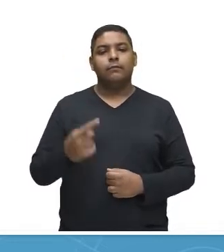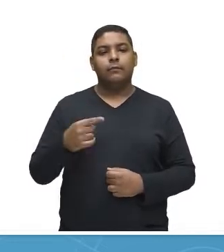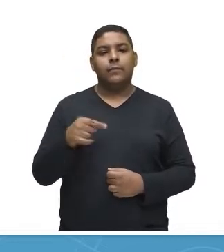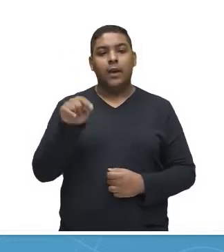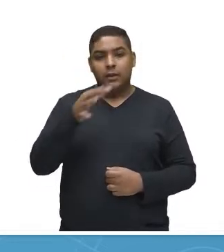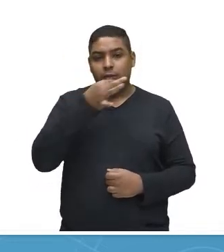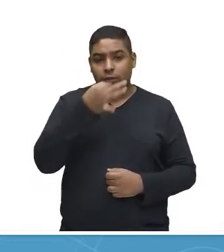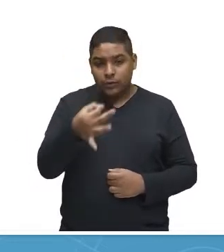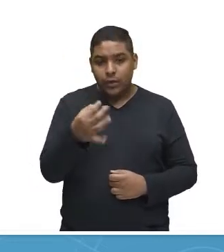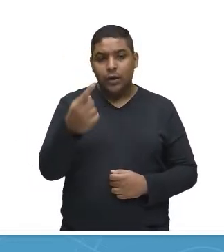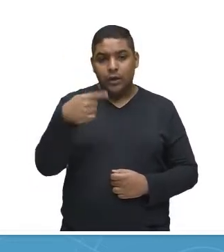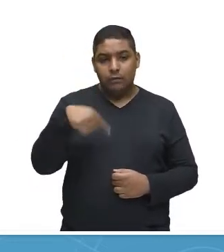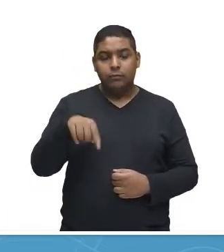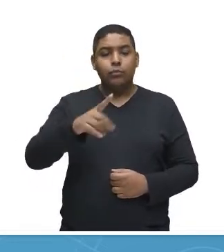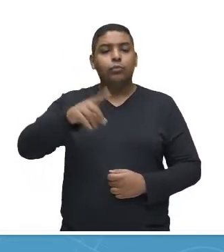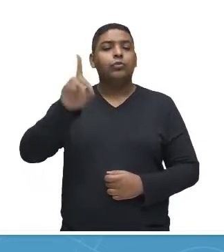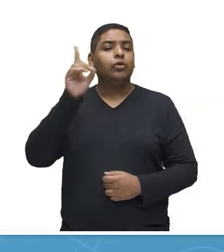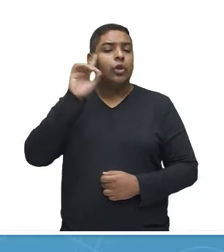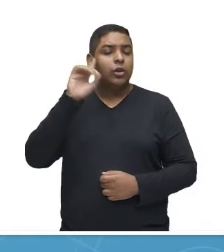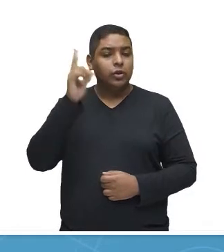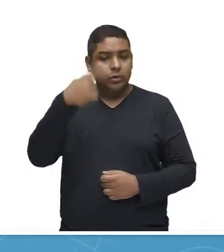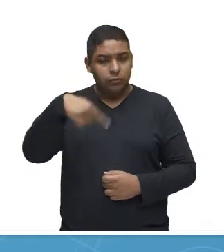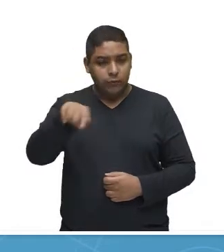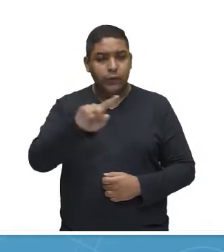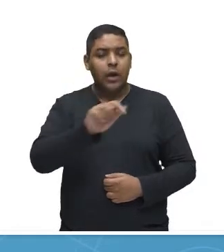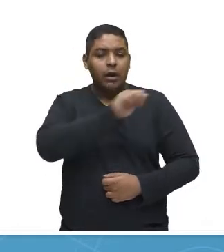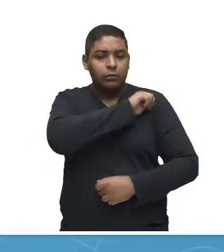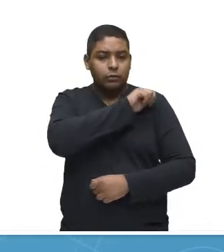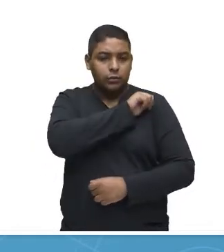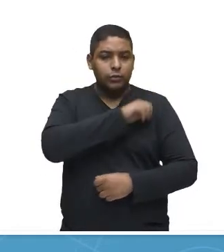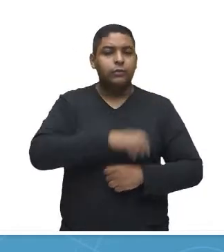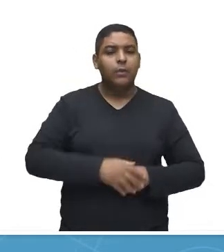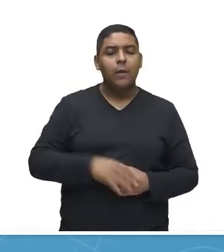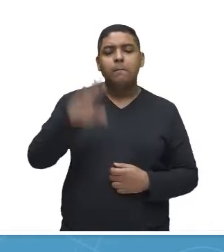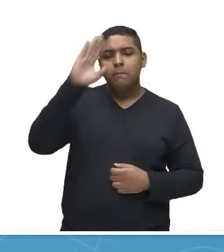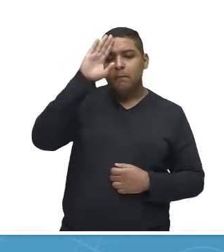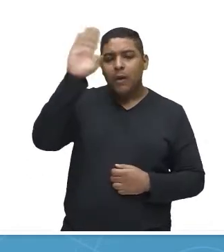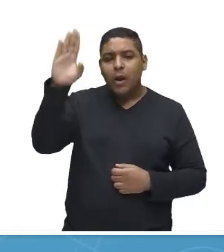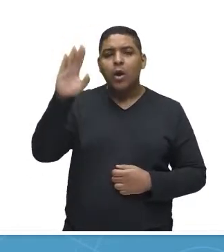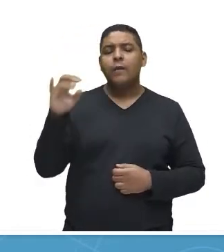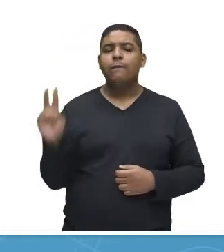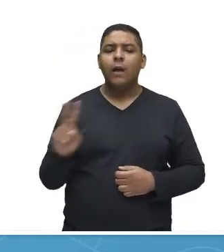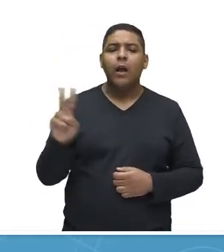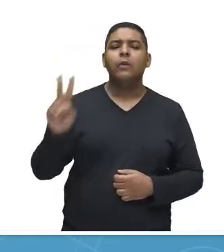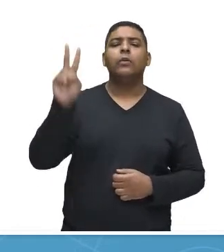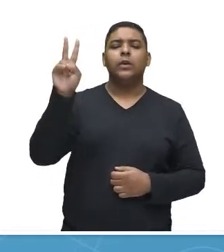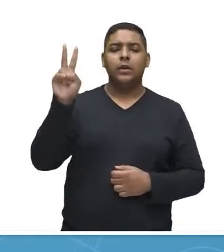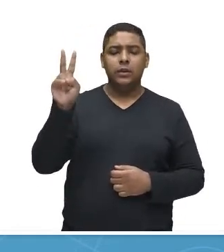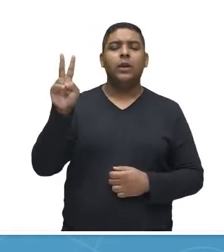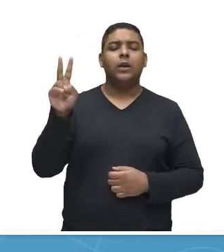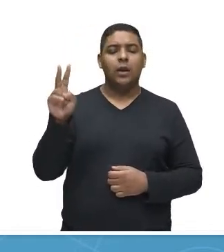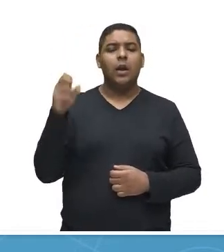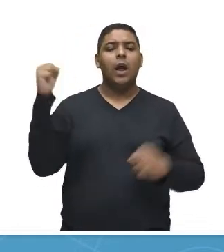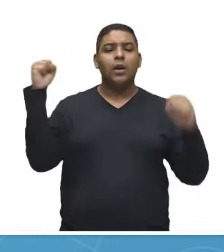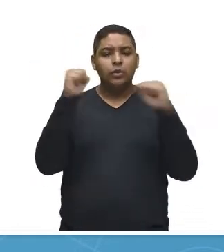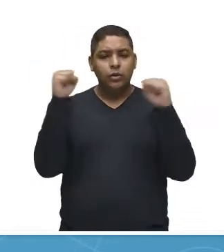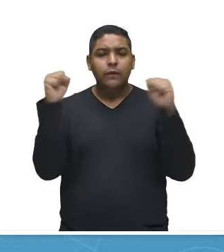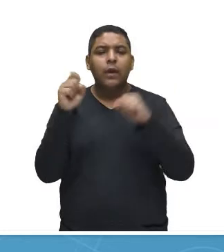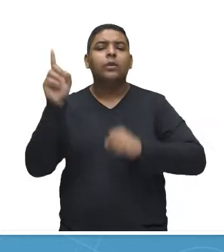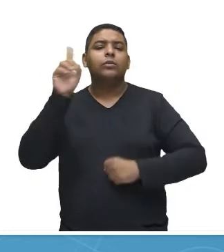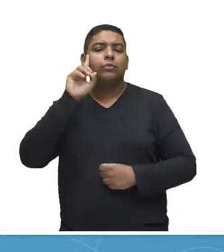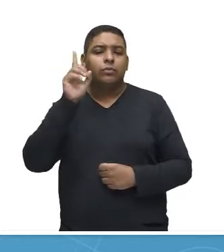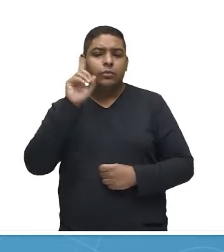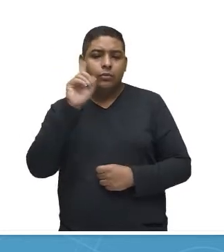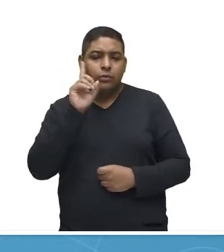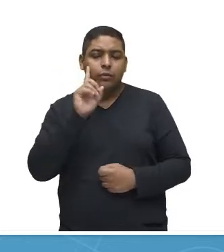essa dica para o dia a dia de vocês. Priorizem, valorizem aquelas atividades do